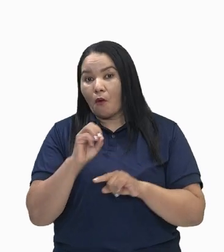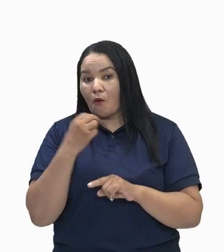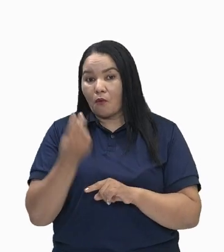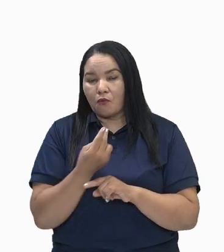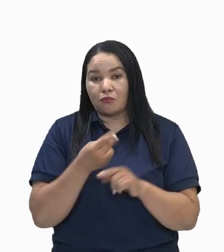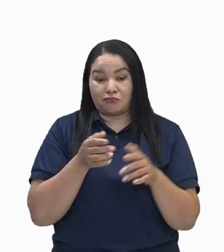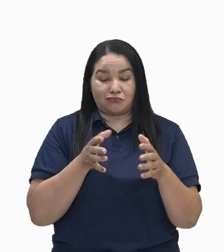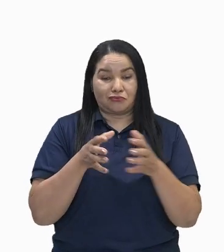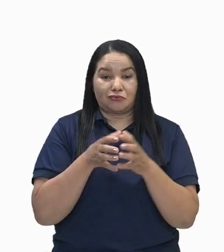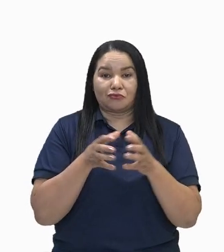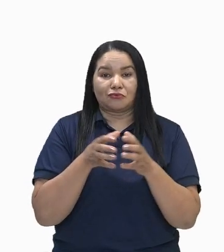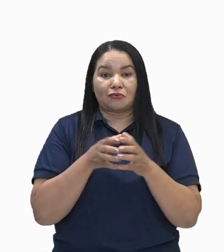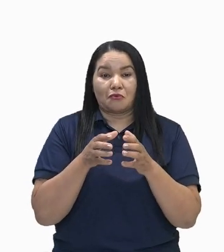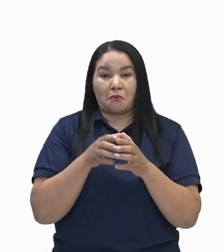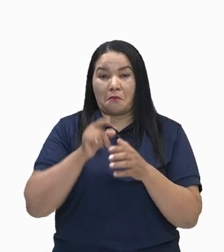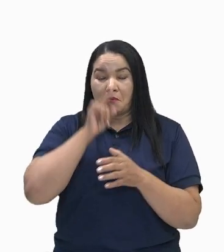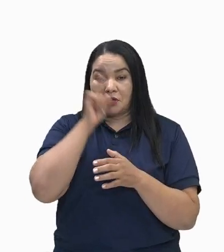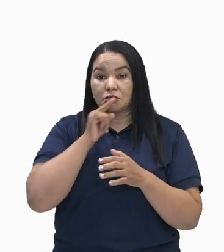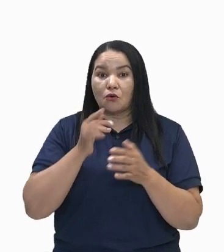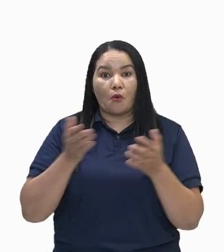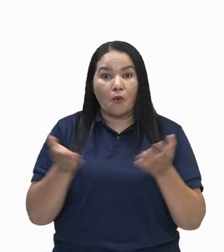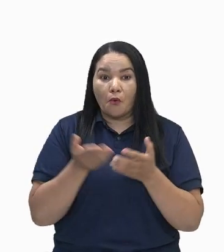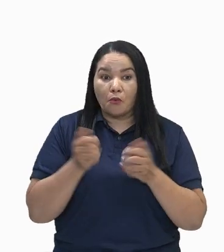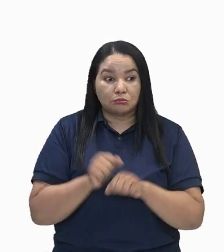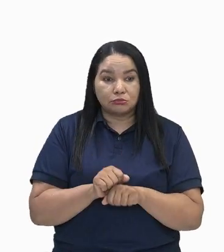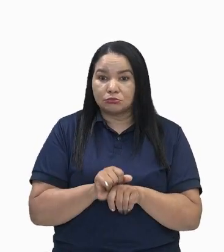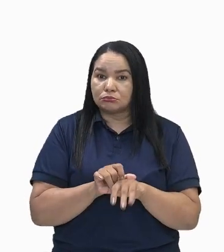risco. Hoje em dia não, queridos.